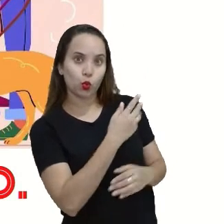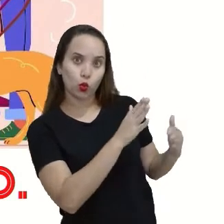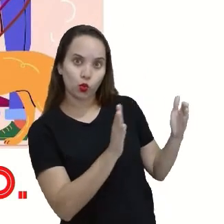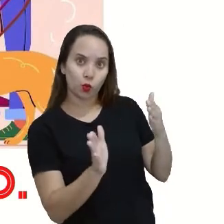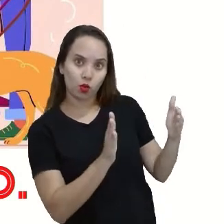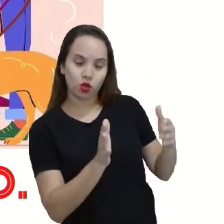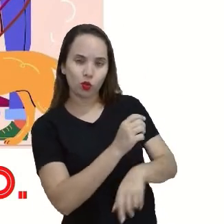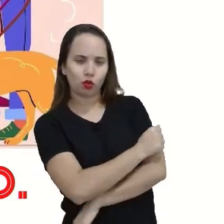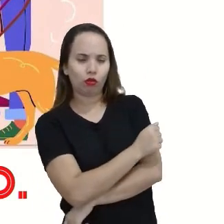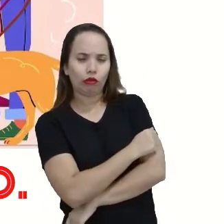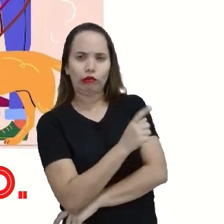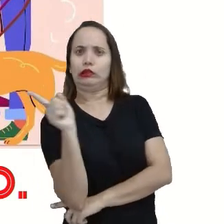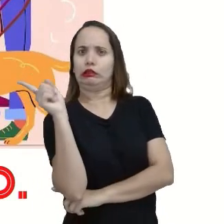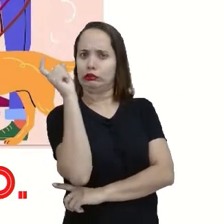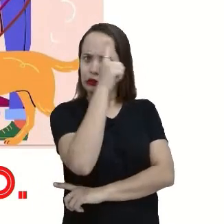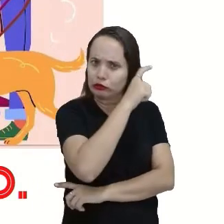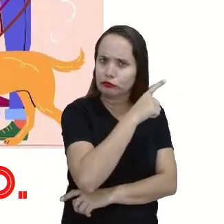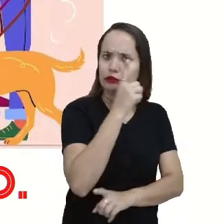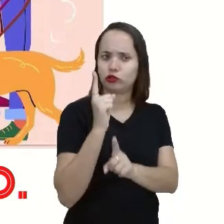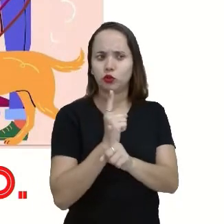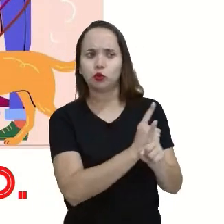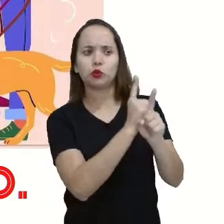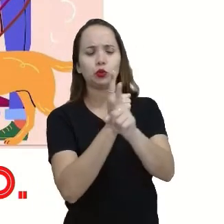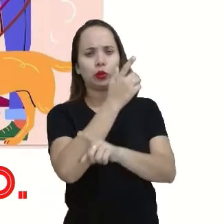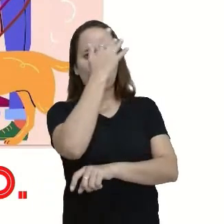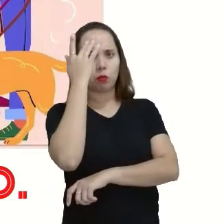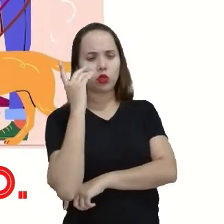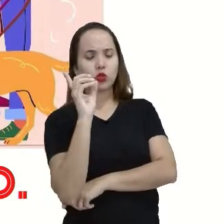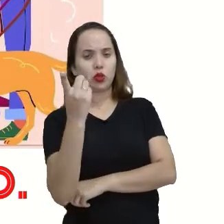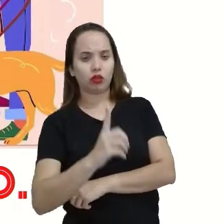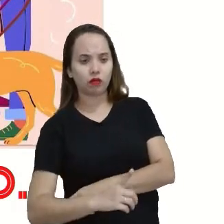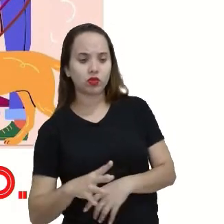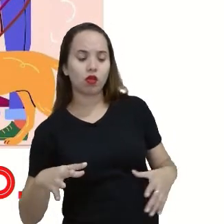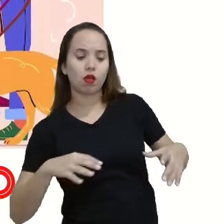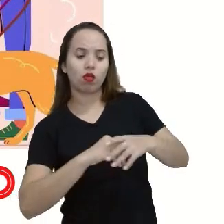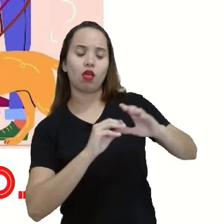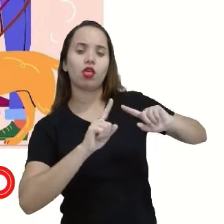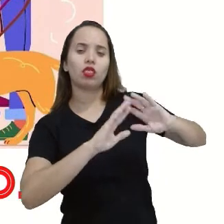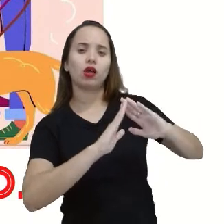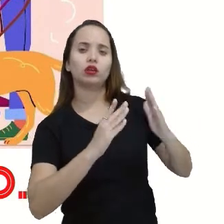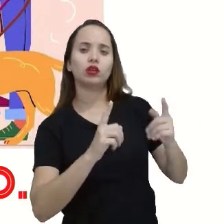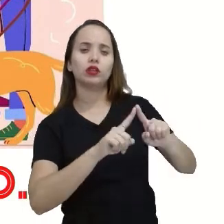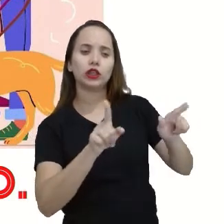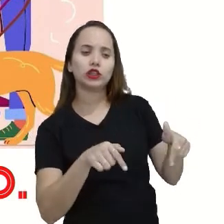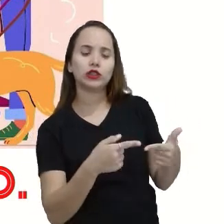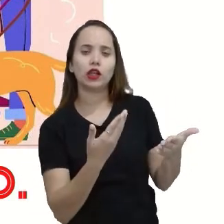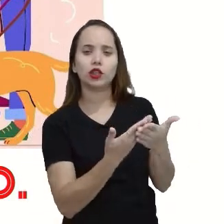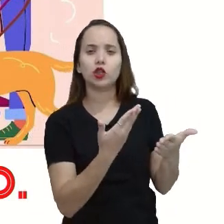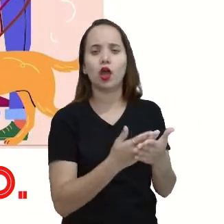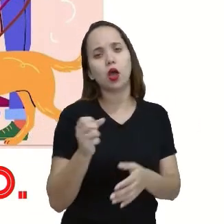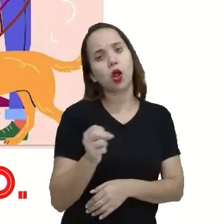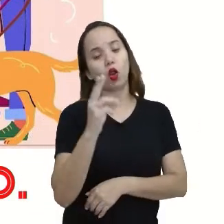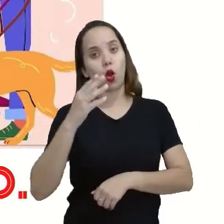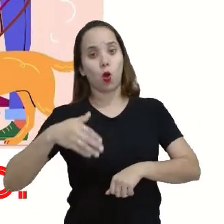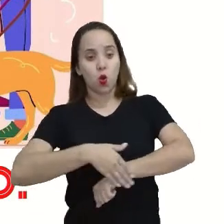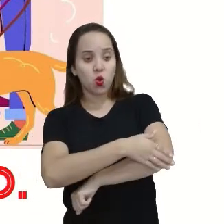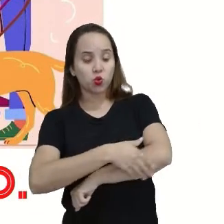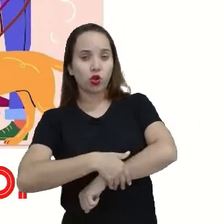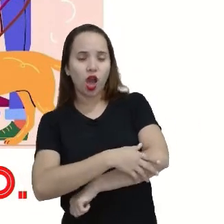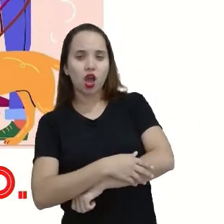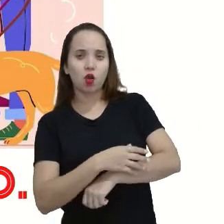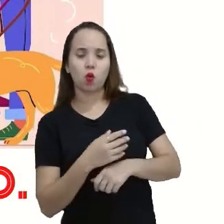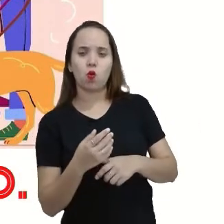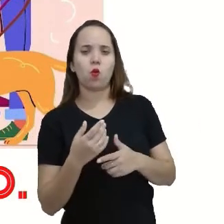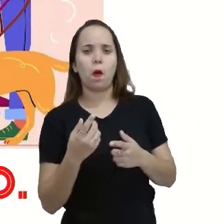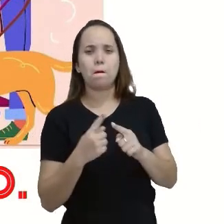mal via pessoas com alguma deficiência em sala de aula, mal via as pessoas na rua ou exercendo alguma função. Por que